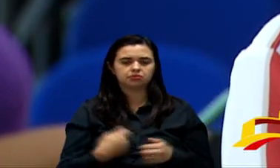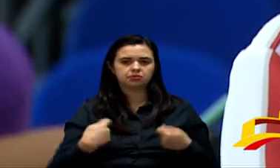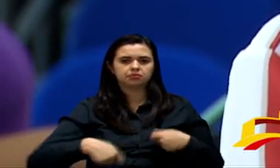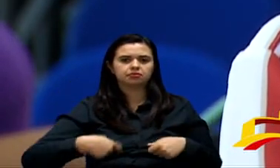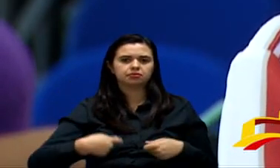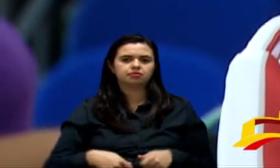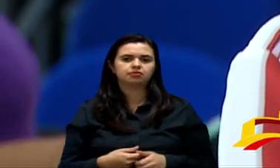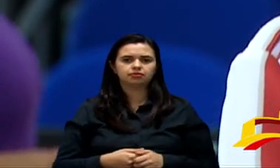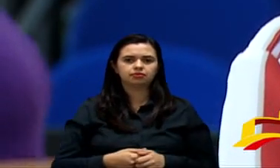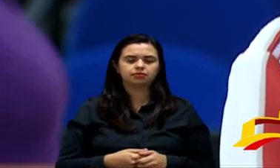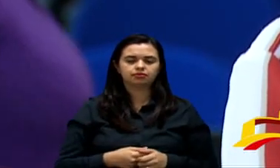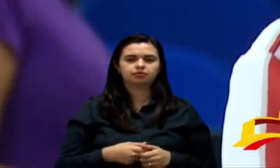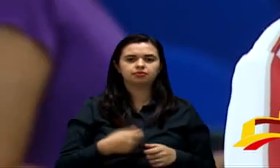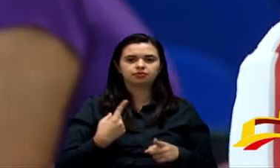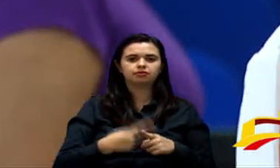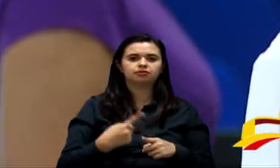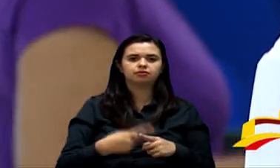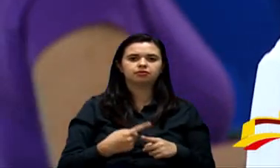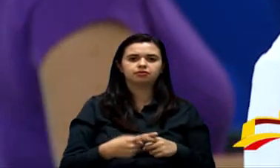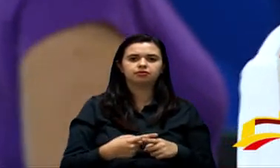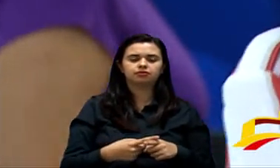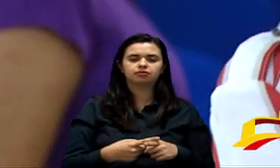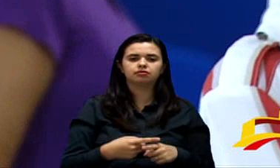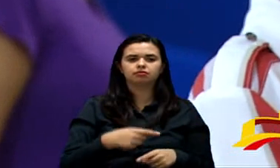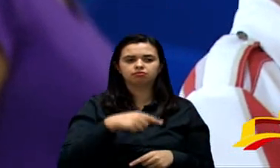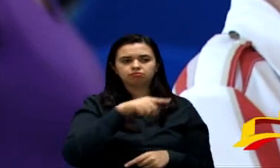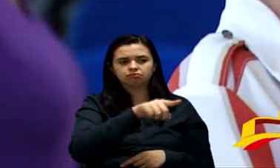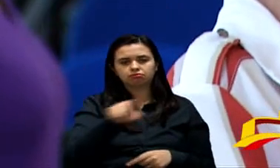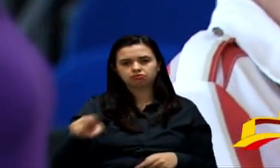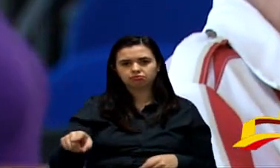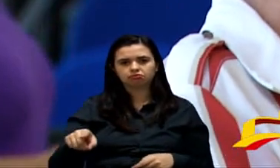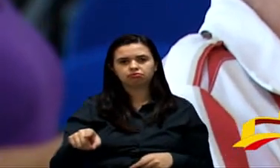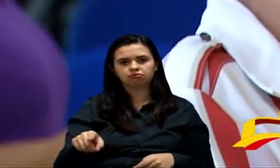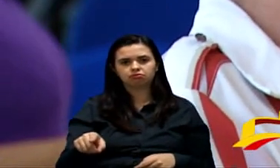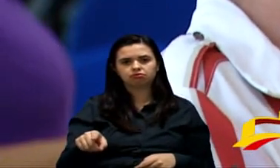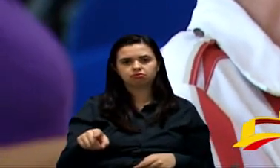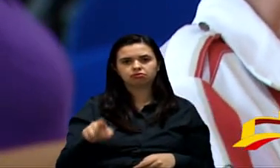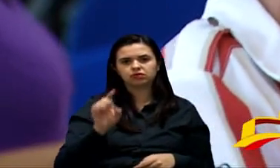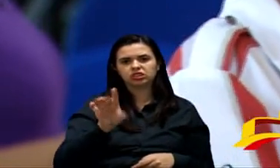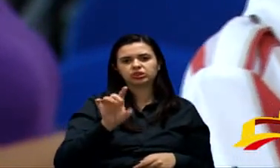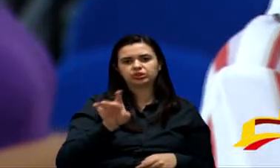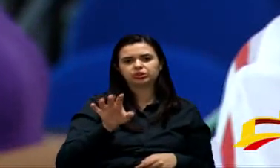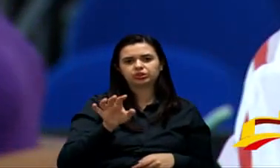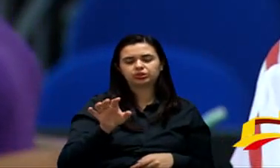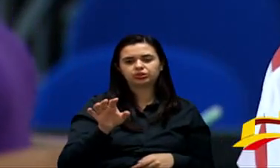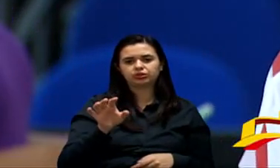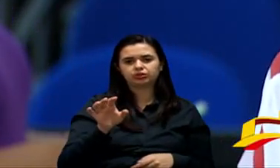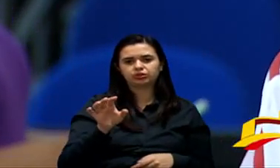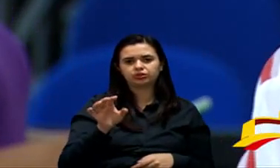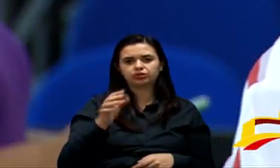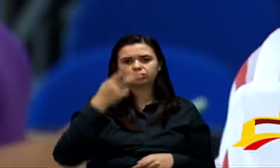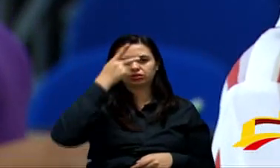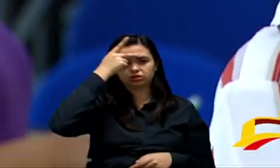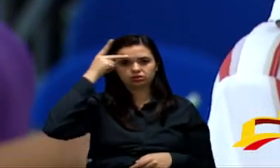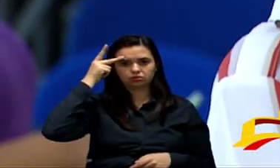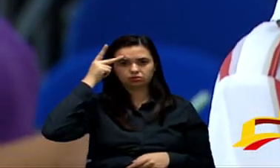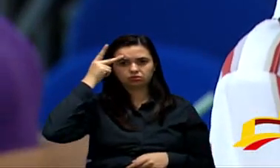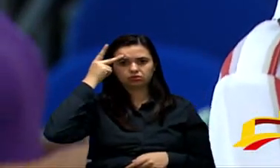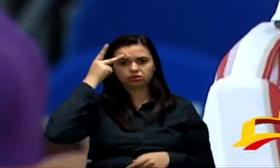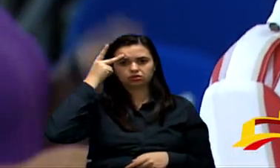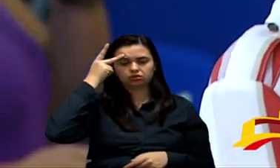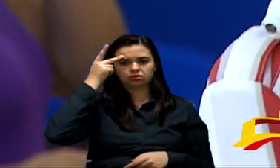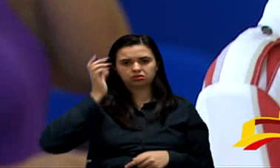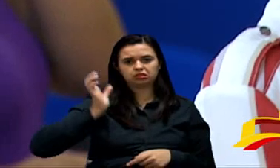a nossa arte. E ele retrata não só quem tem, não a elite, vereador Vitão, ele retrata a classe trabalhadora, que